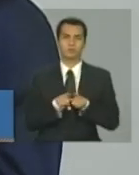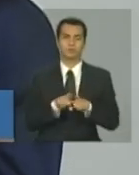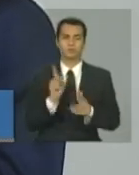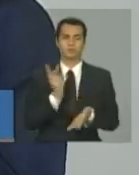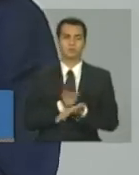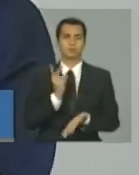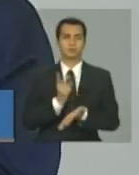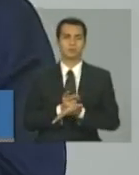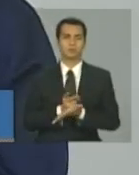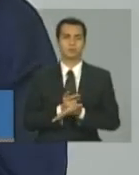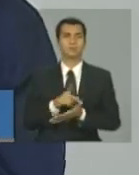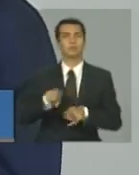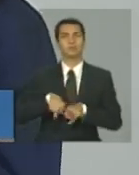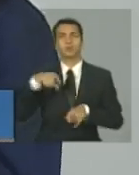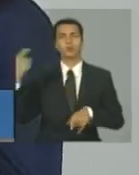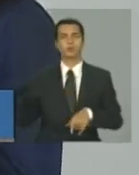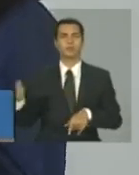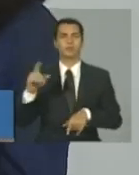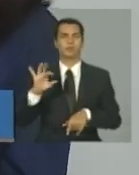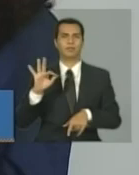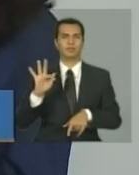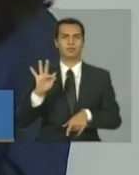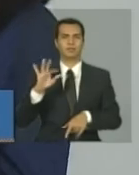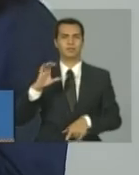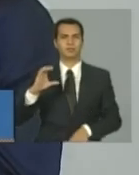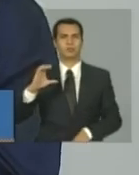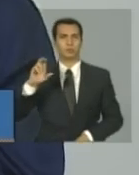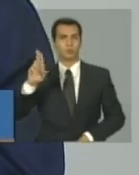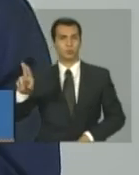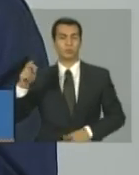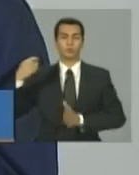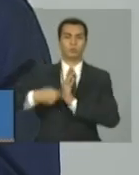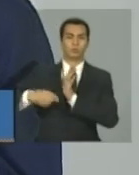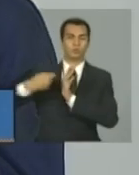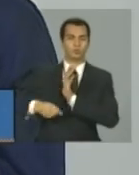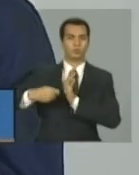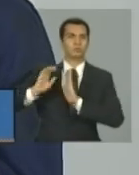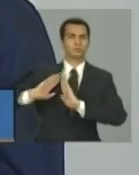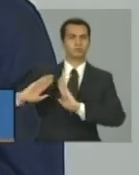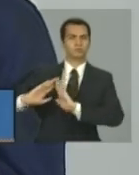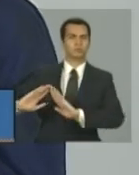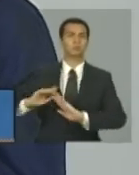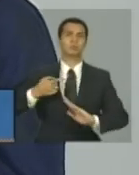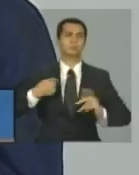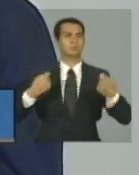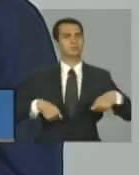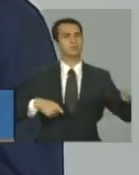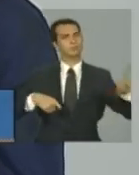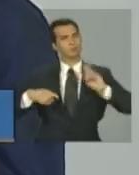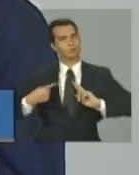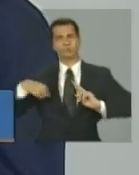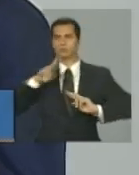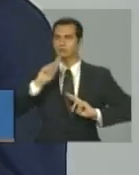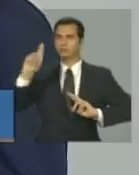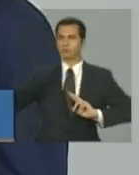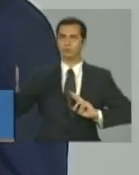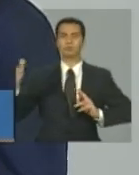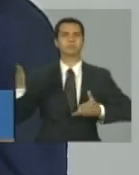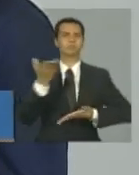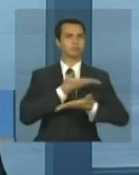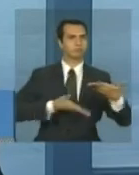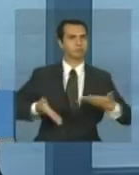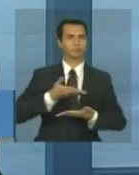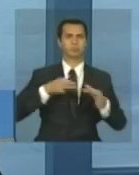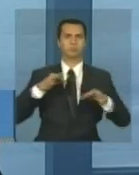cobrados por prazo pelos órgãos de controle Então se a gente não tem a resposta dificilmente a gente também consegue responder a quem está nos